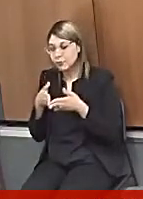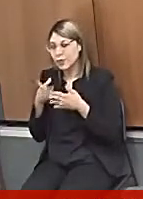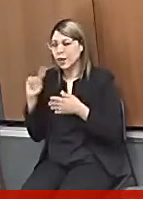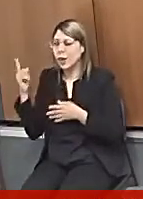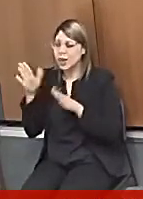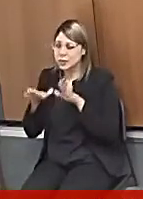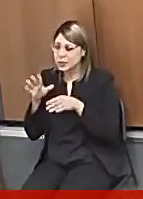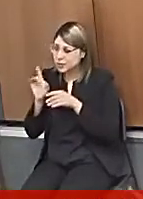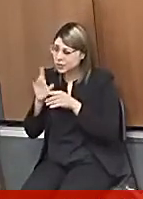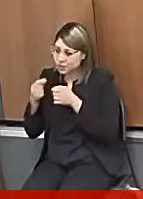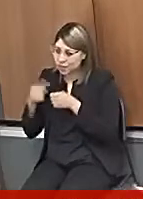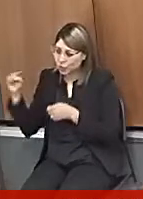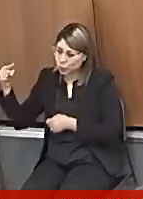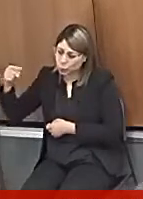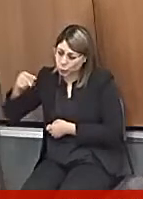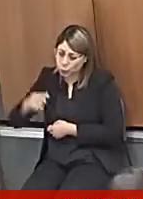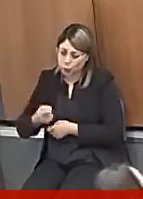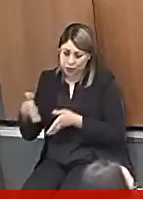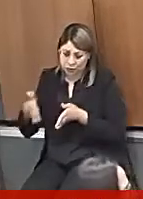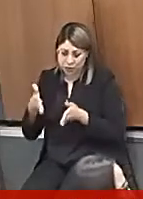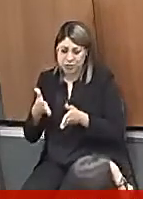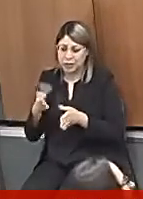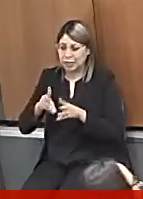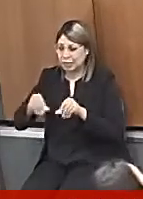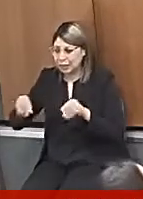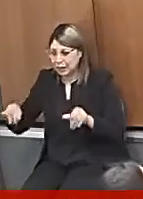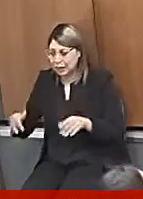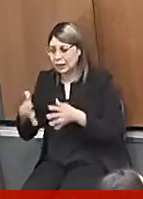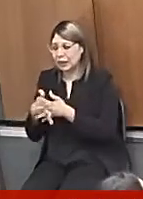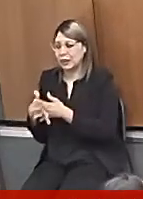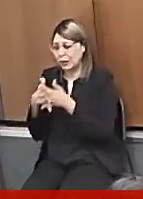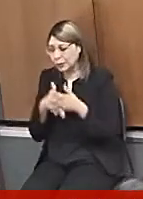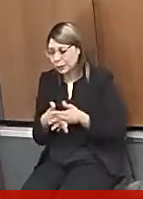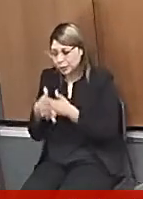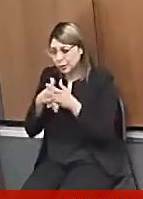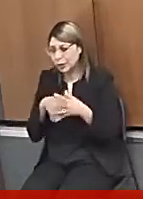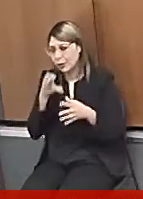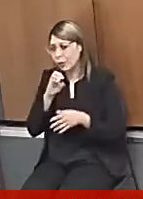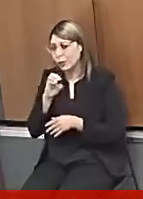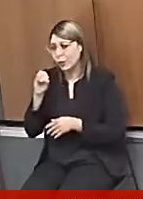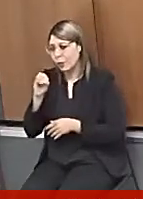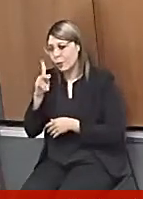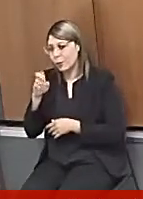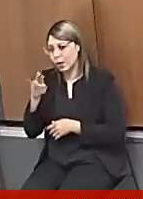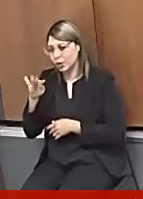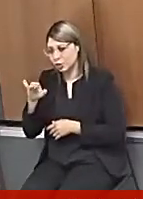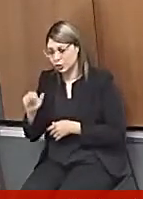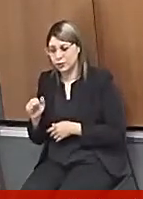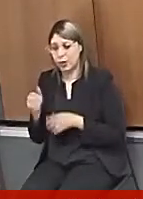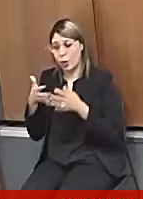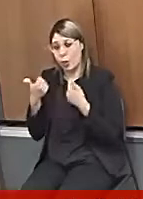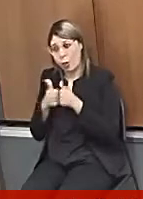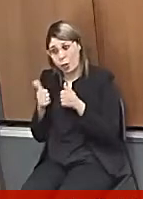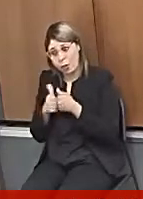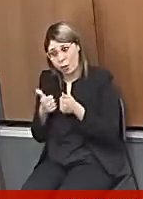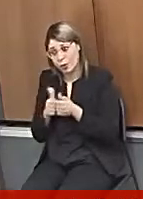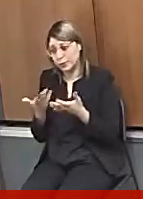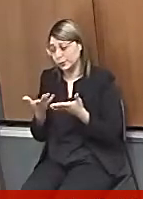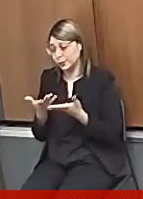longe da estrada de terra caminhão de cooperativa ônibus clandestino